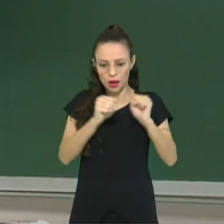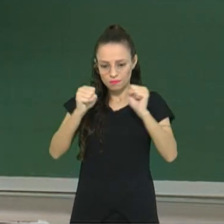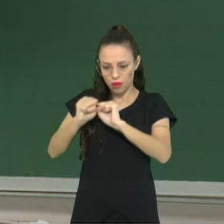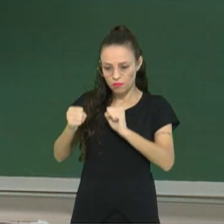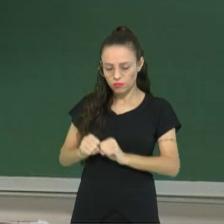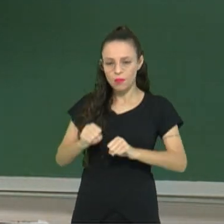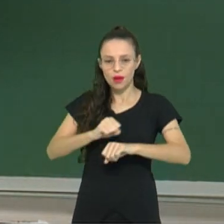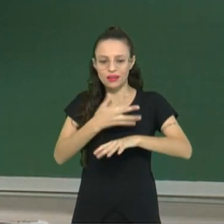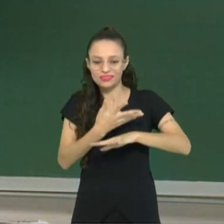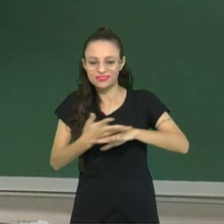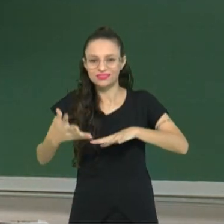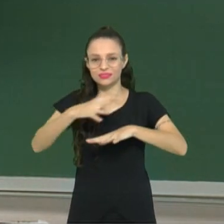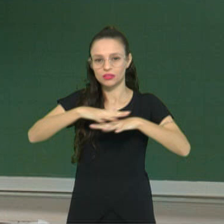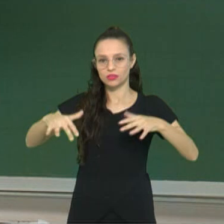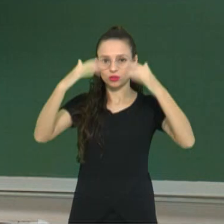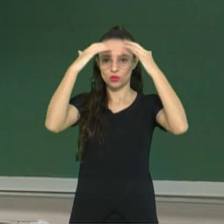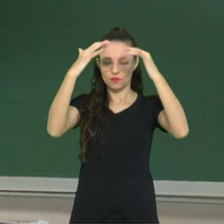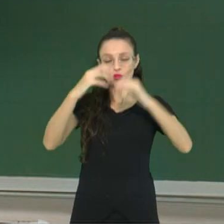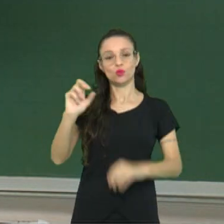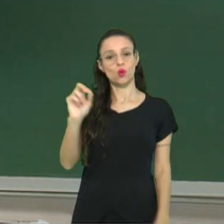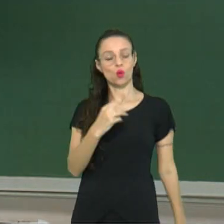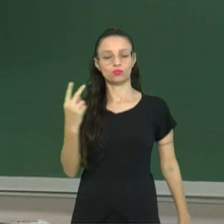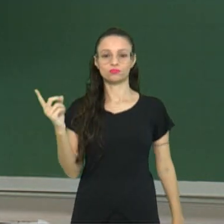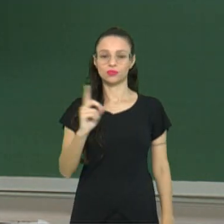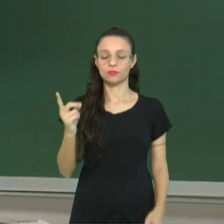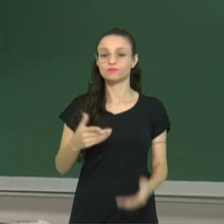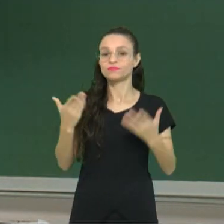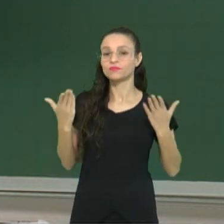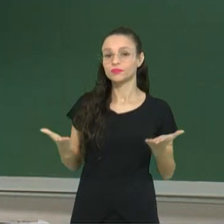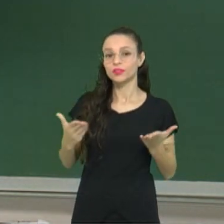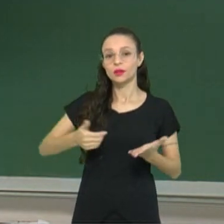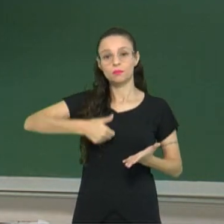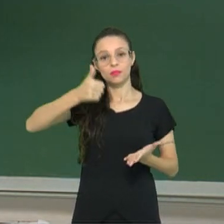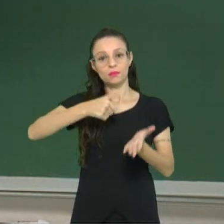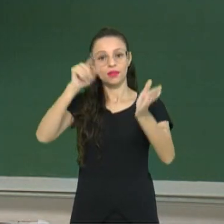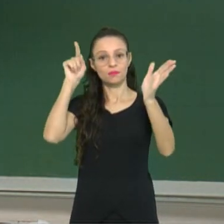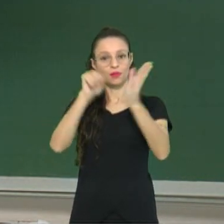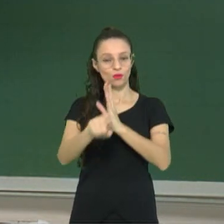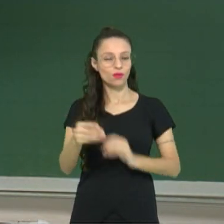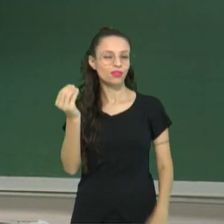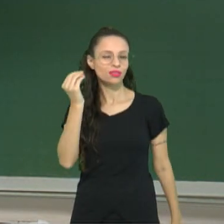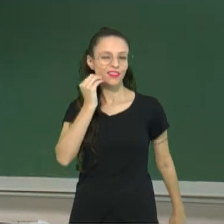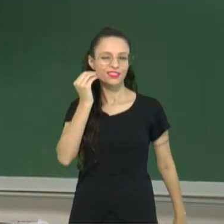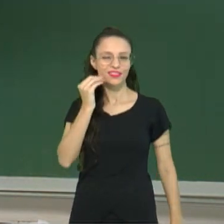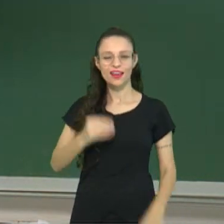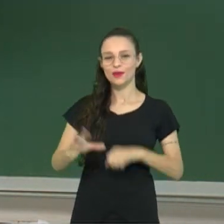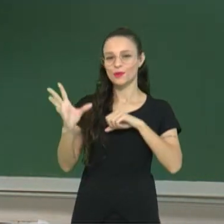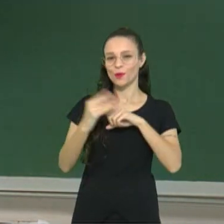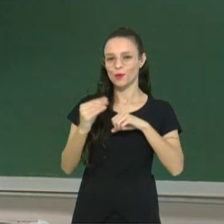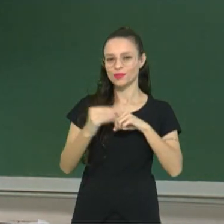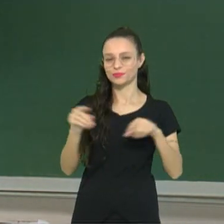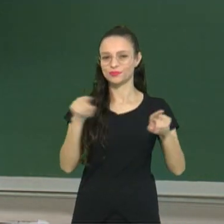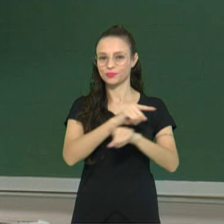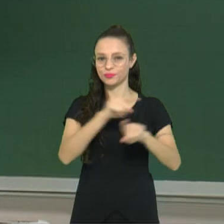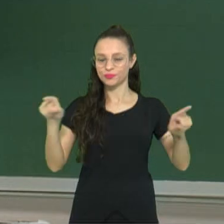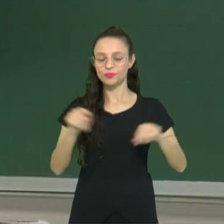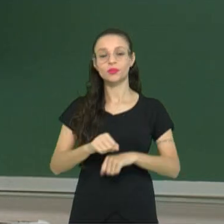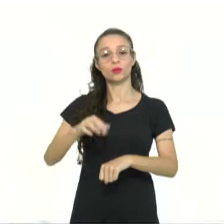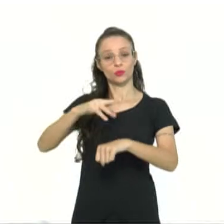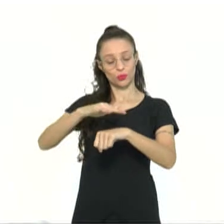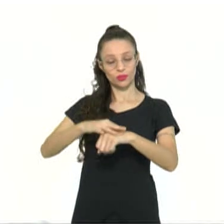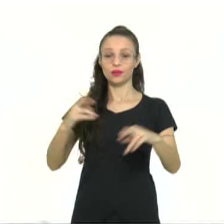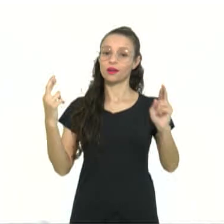progressiva do tecido ou não. Ok? Vamos primeiramente então ao quiz aí para a gente testar os nossos conhecimentos, tá? As